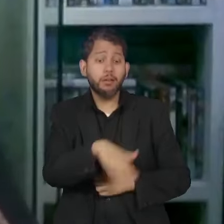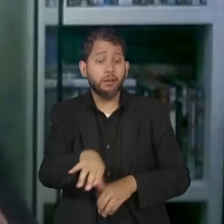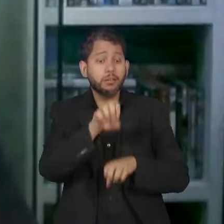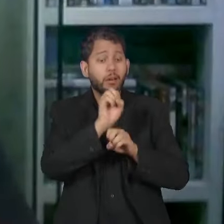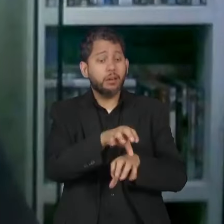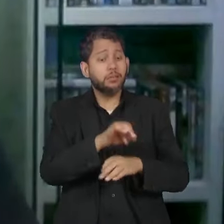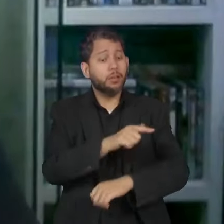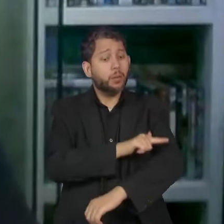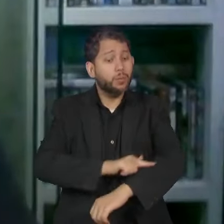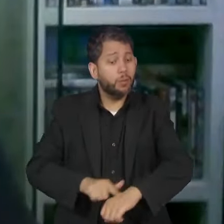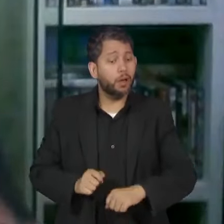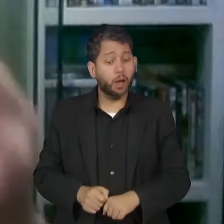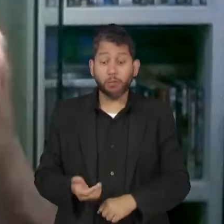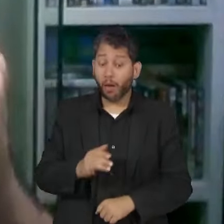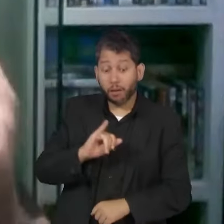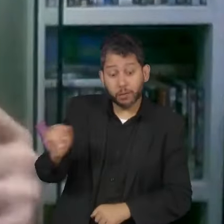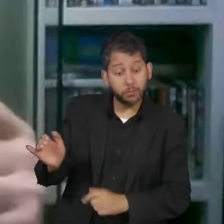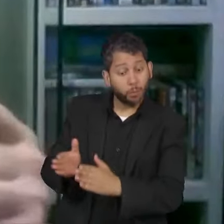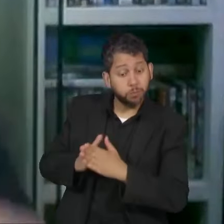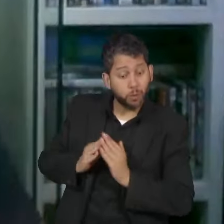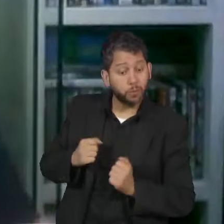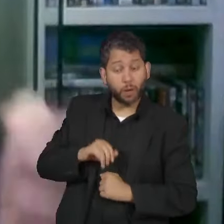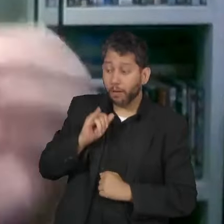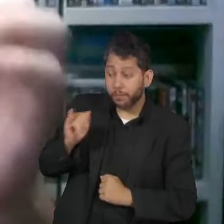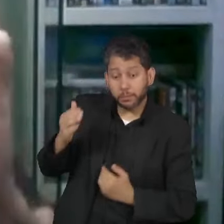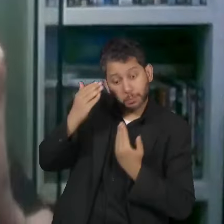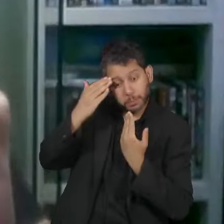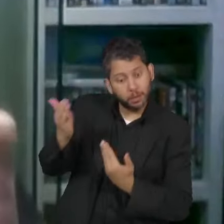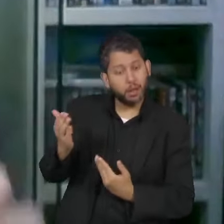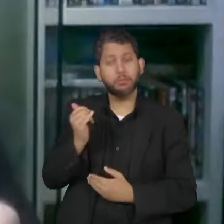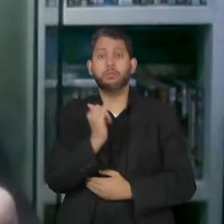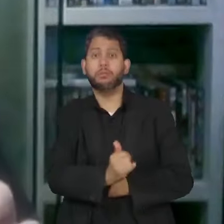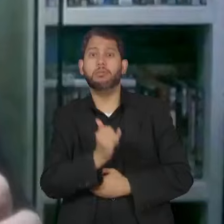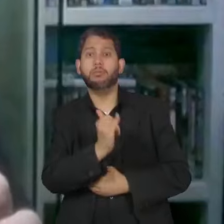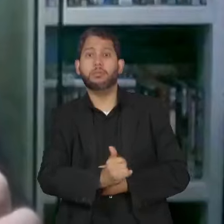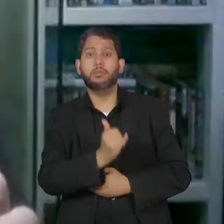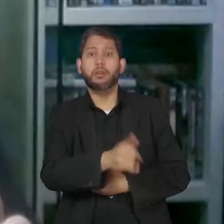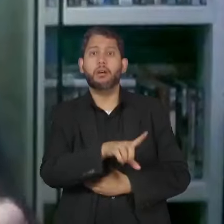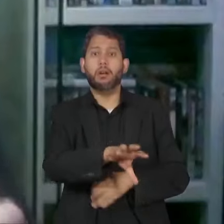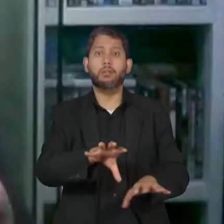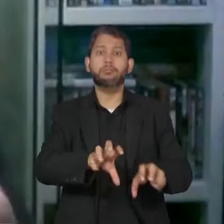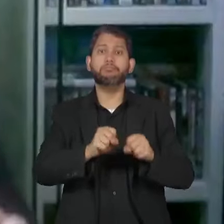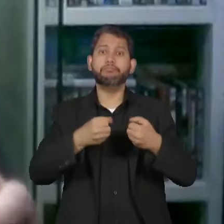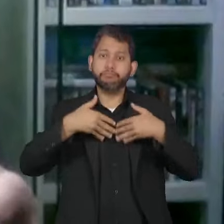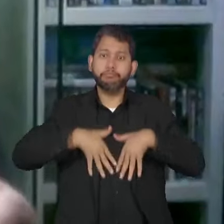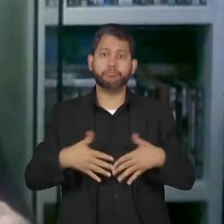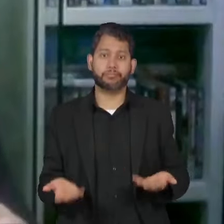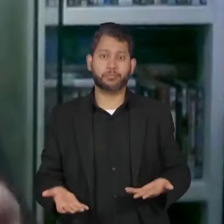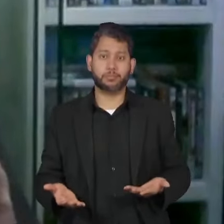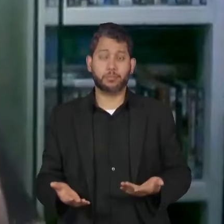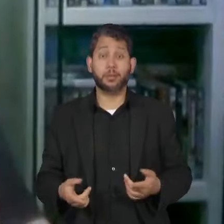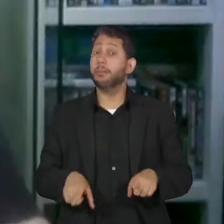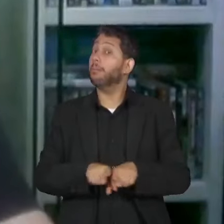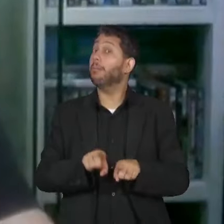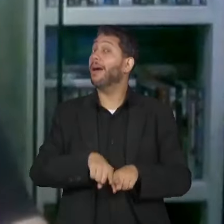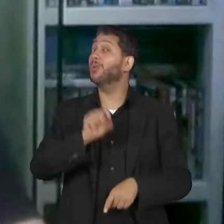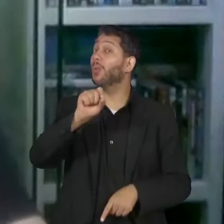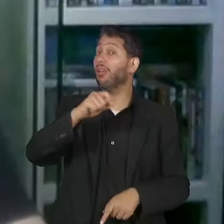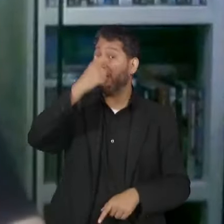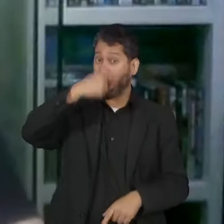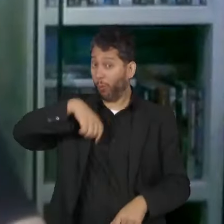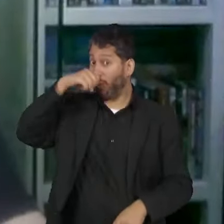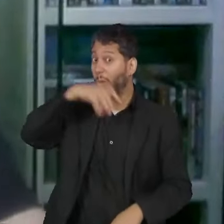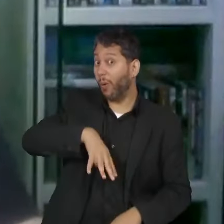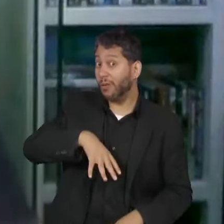essas pequenas delicadezas, e mais que isso, praticar essas delicadezas, porque as crianças aprendem